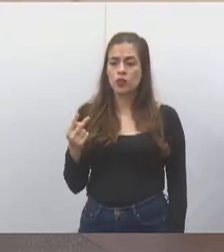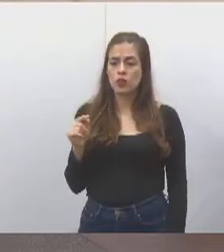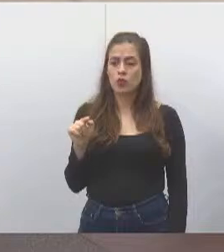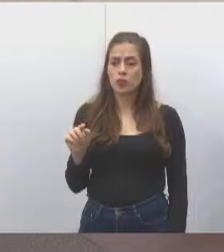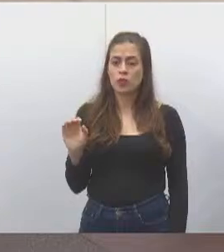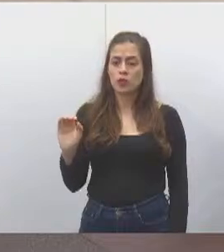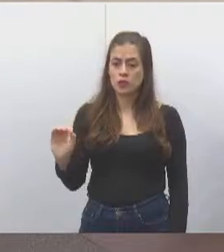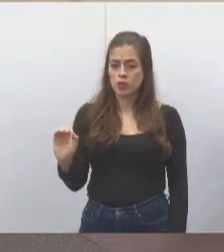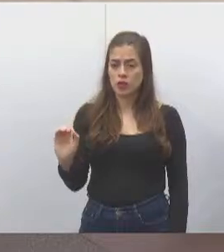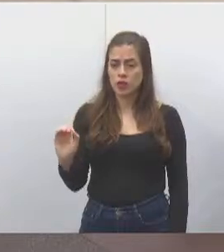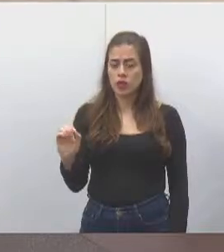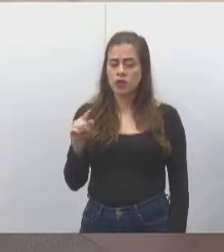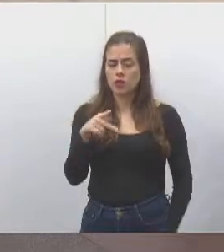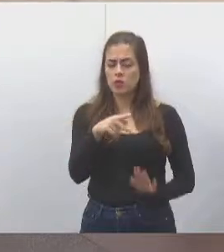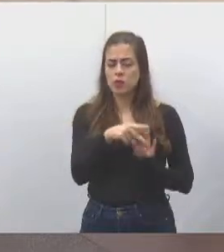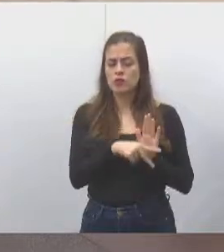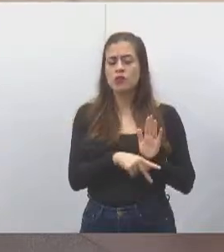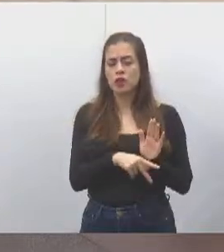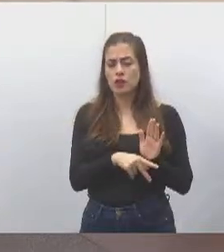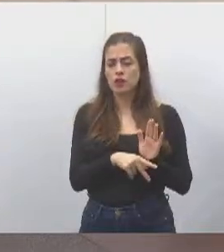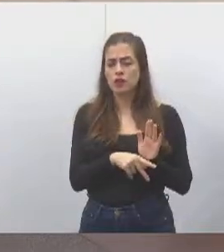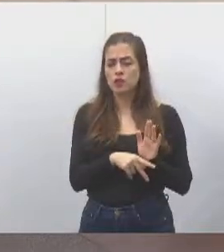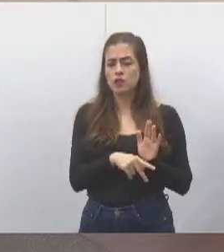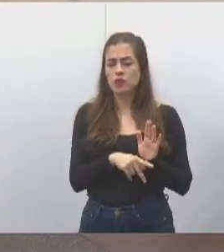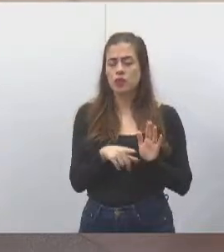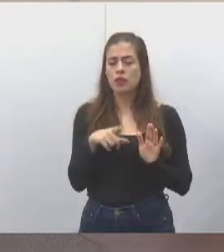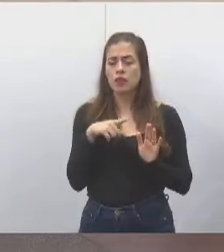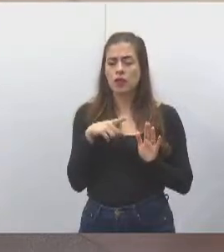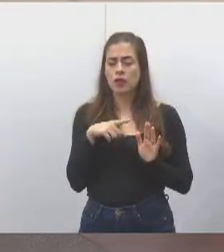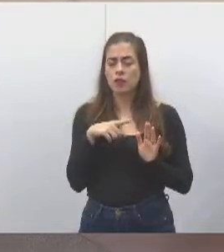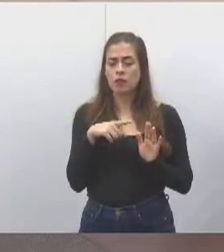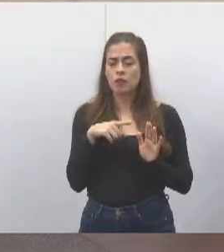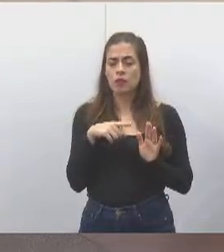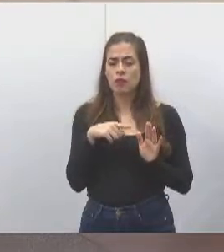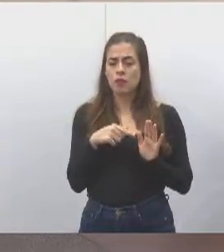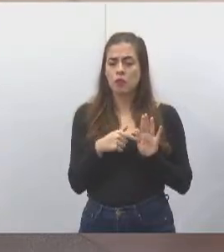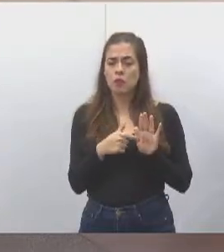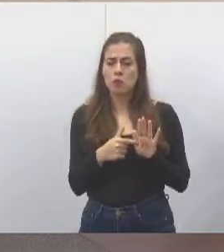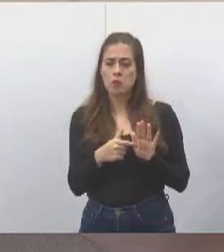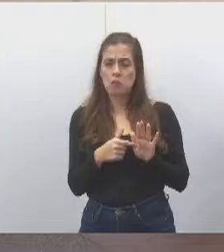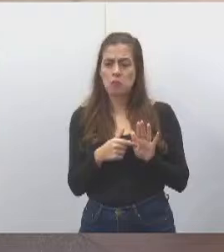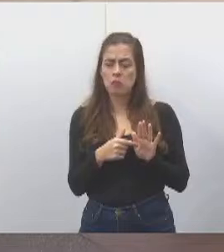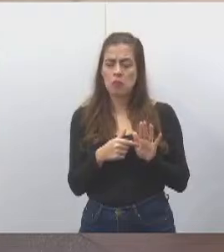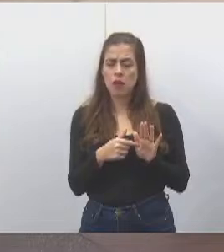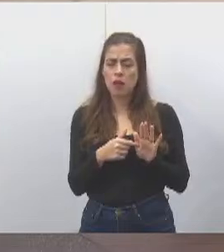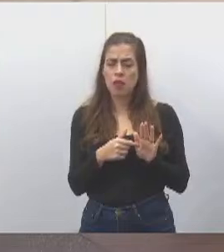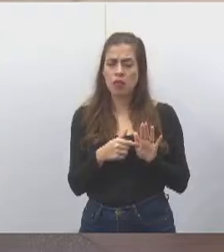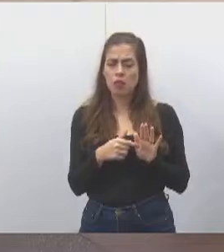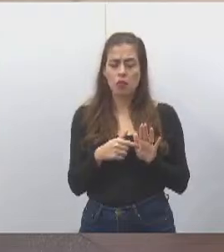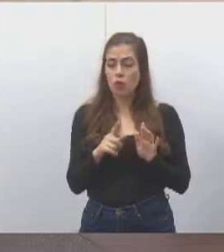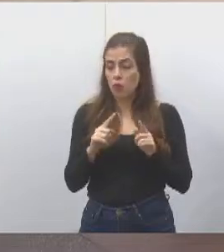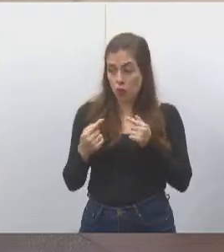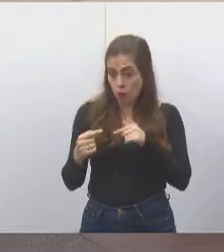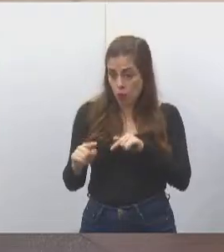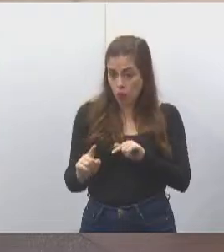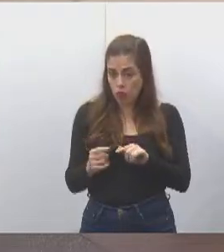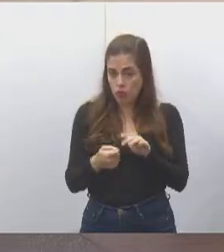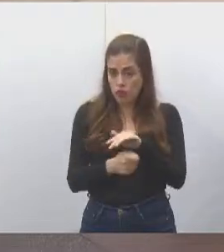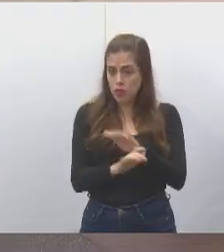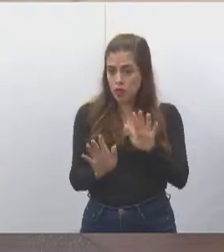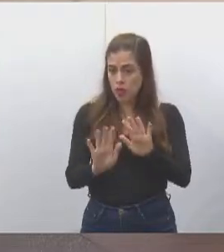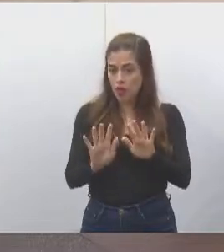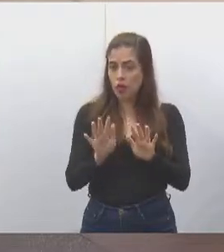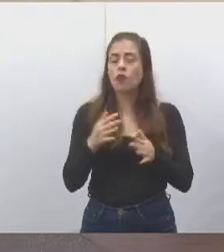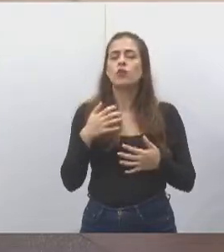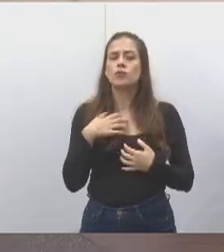Nesse projeto 2.0 aí, que nós teremos E nada contra o investimento, fico muito feliz em